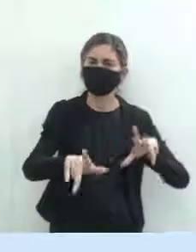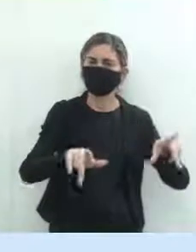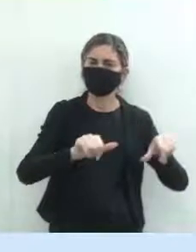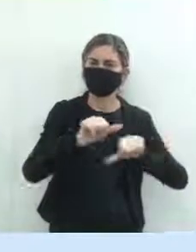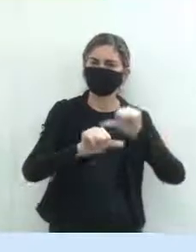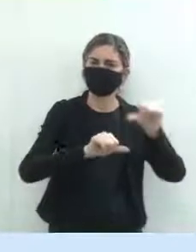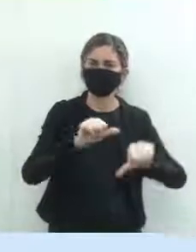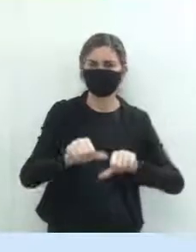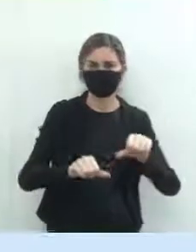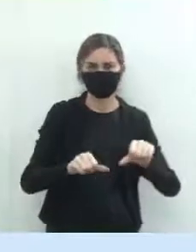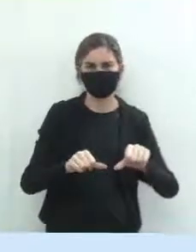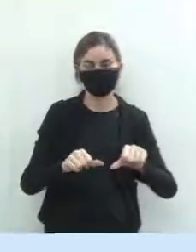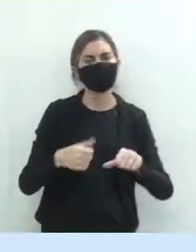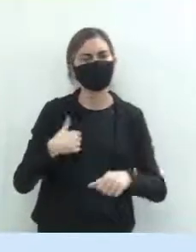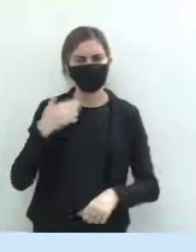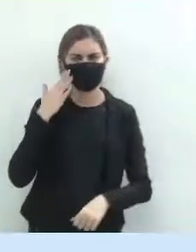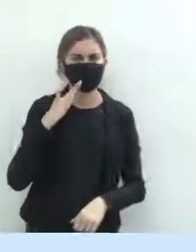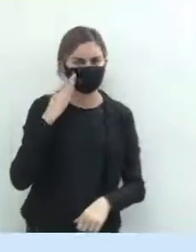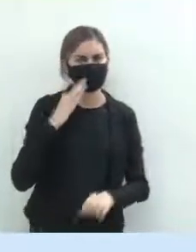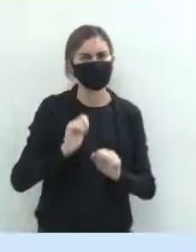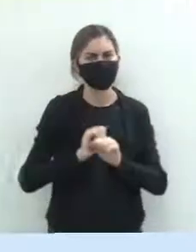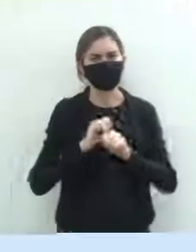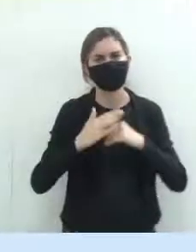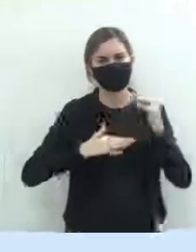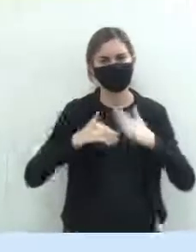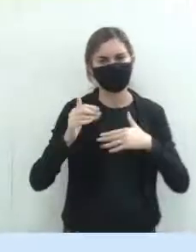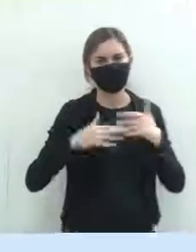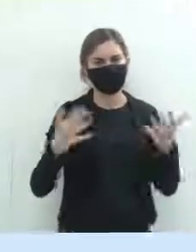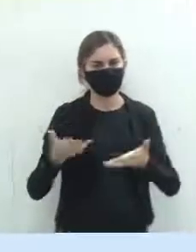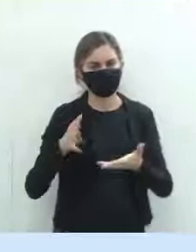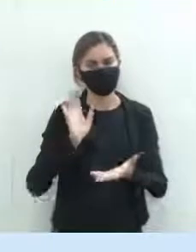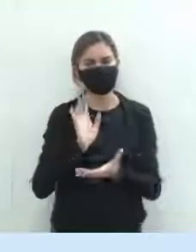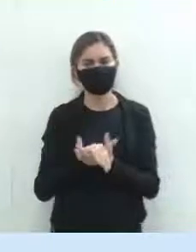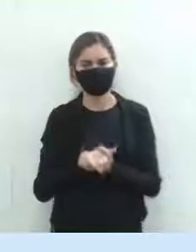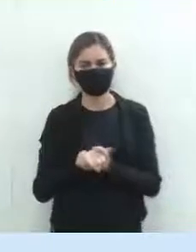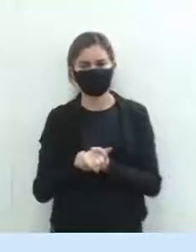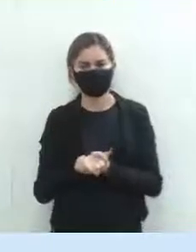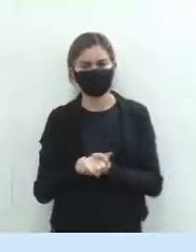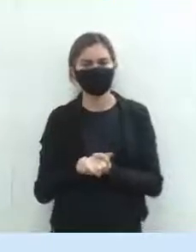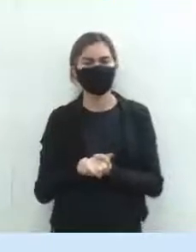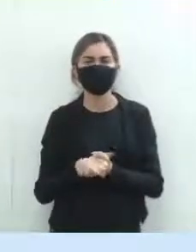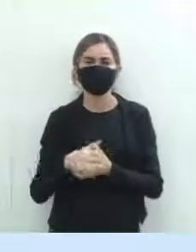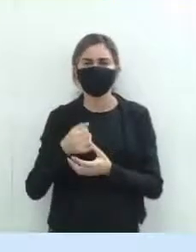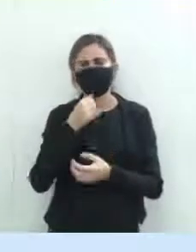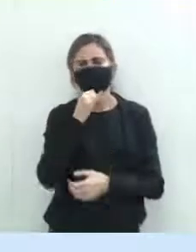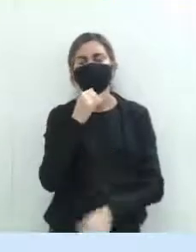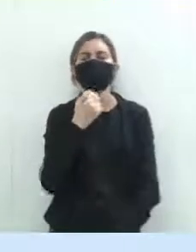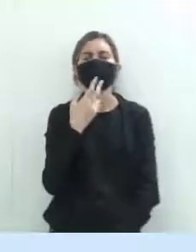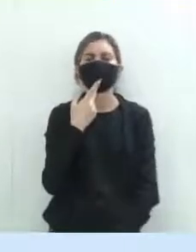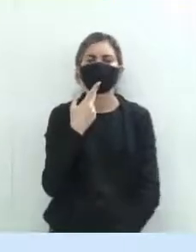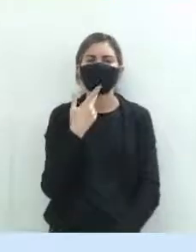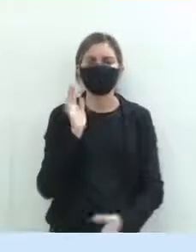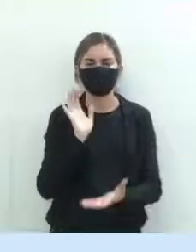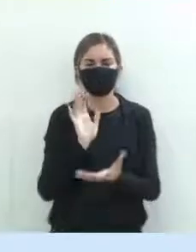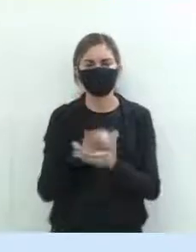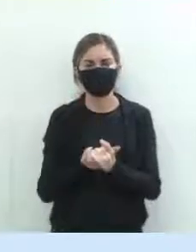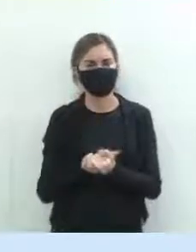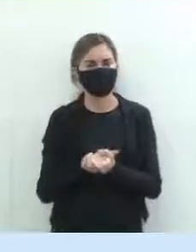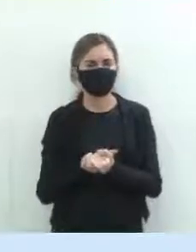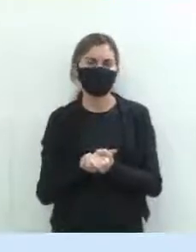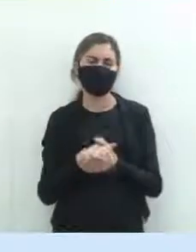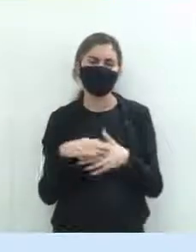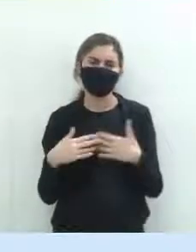Ok? Vamos entender isso de uma forma bem prática agora com a questão do casamento? Quando a gente fala sobre casamento